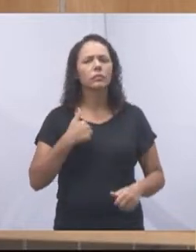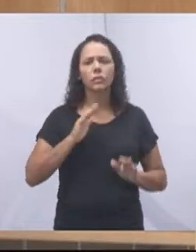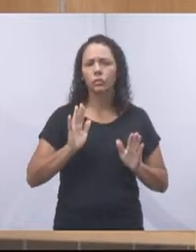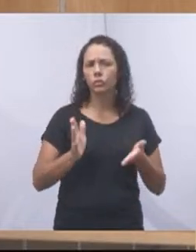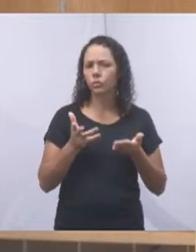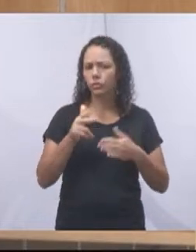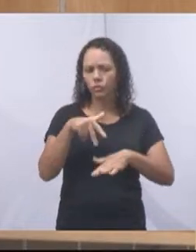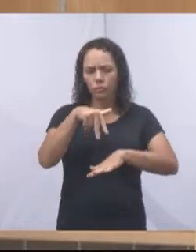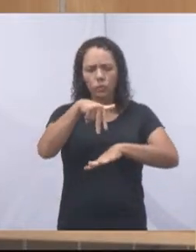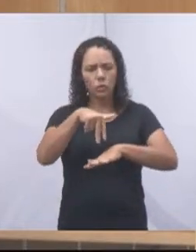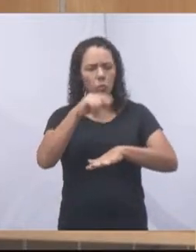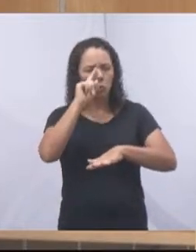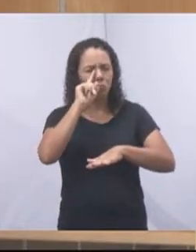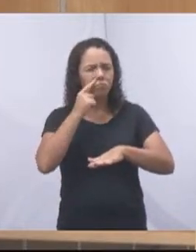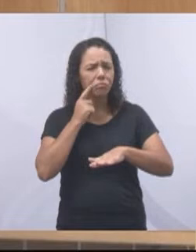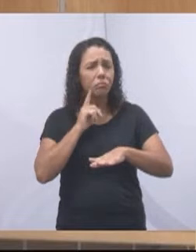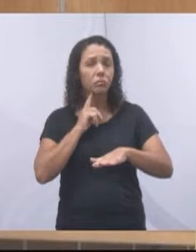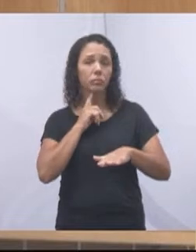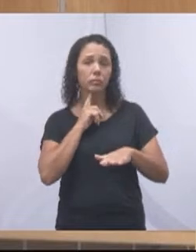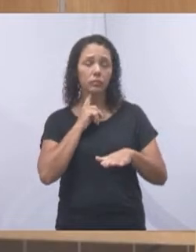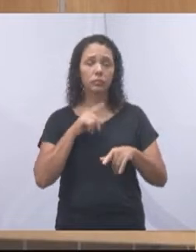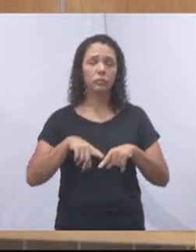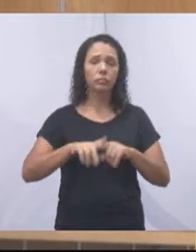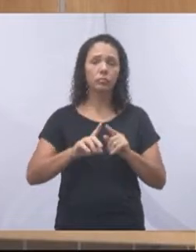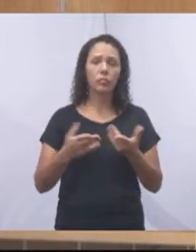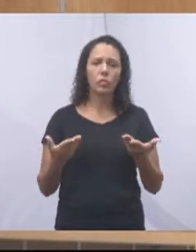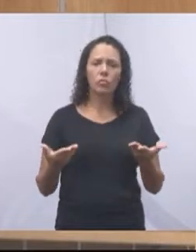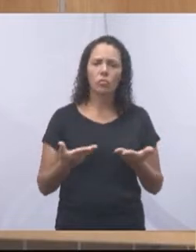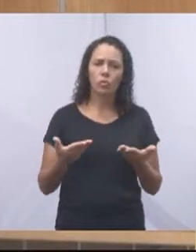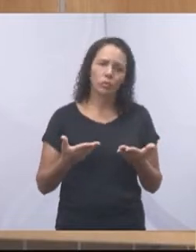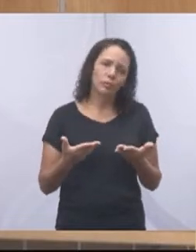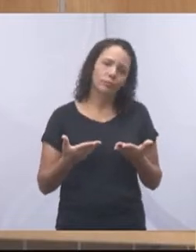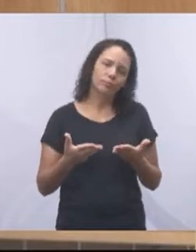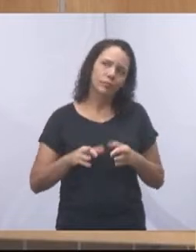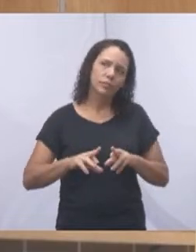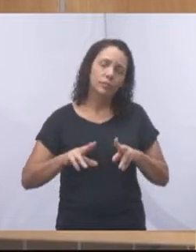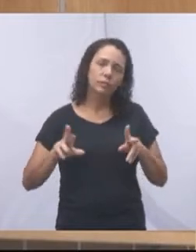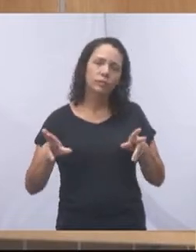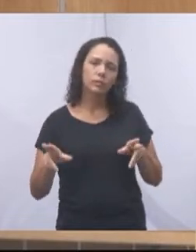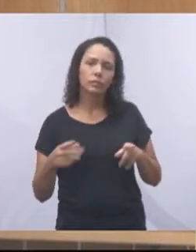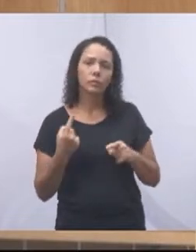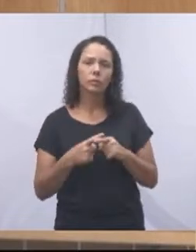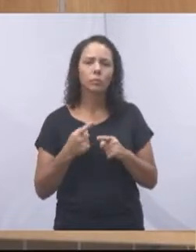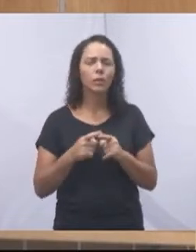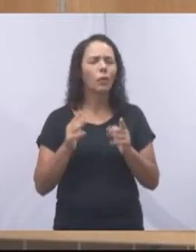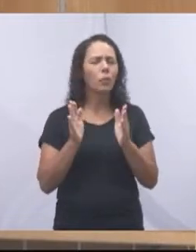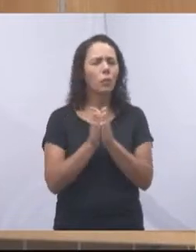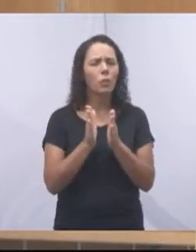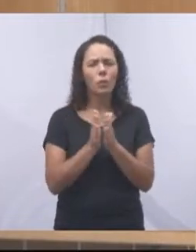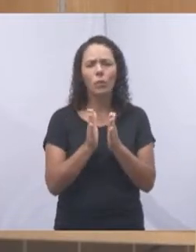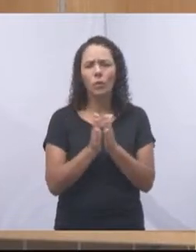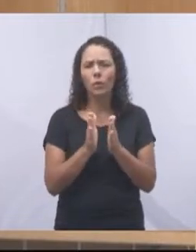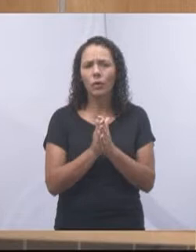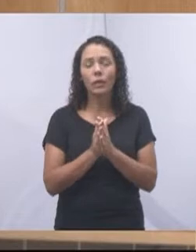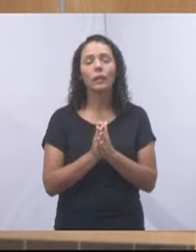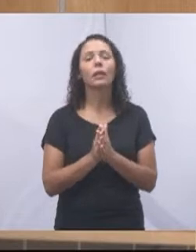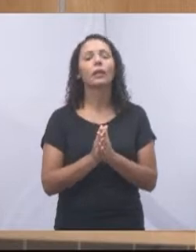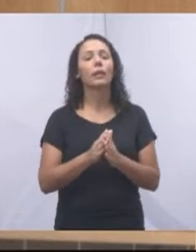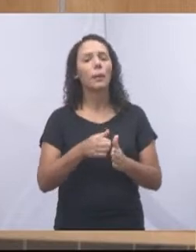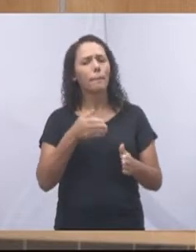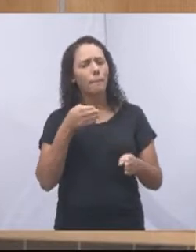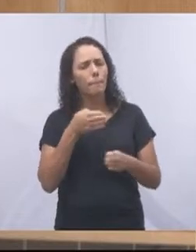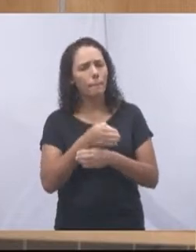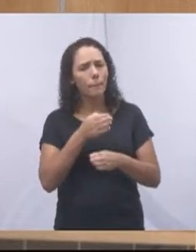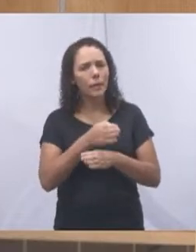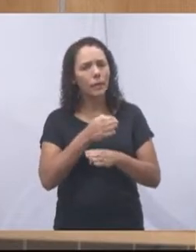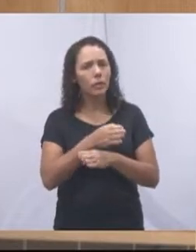hoje, tanto pensar, tanto rezar, tanto, eu vou até mais na missa. Acredito que eu vou